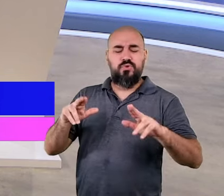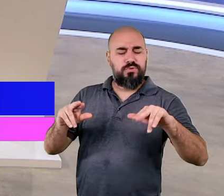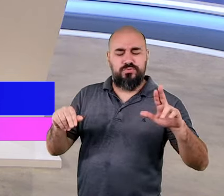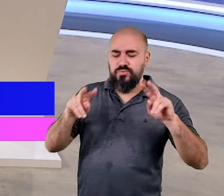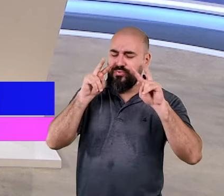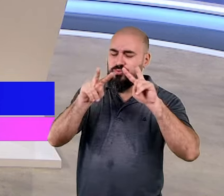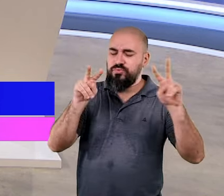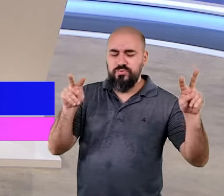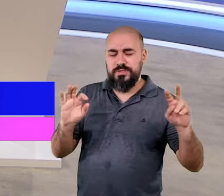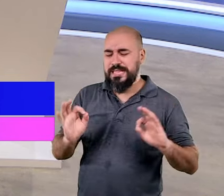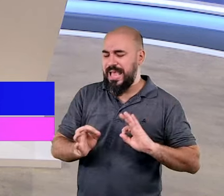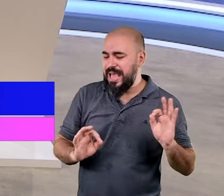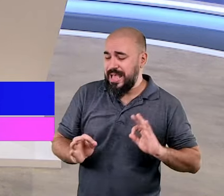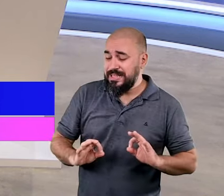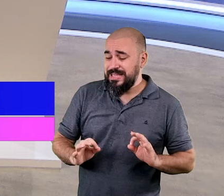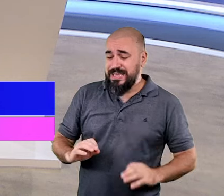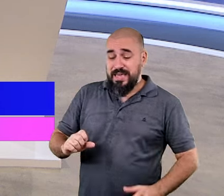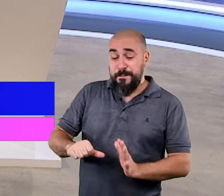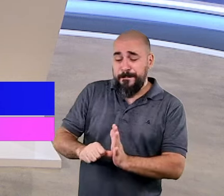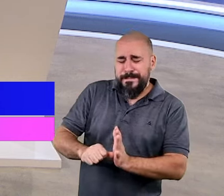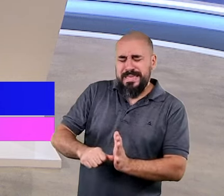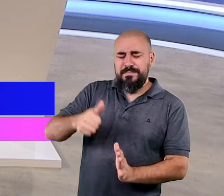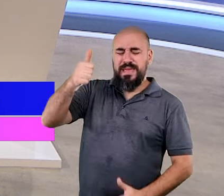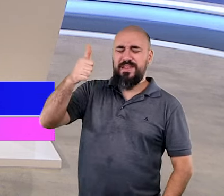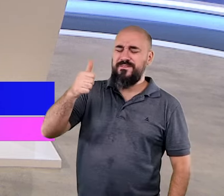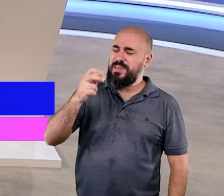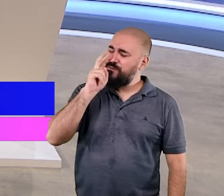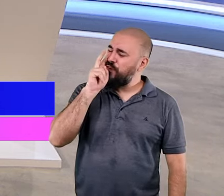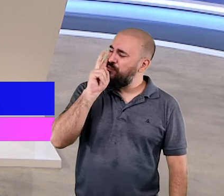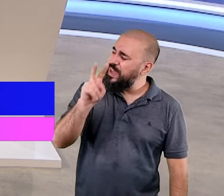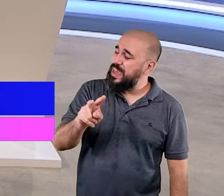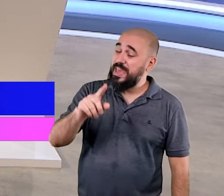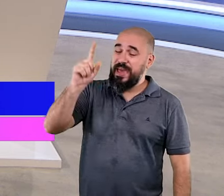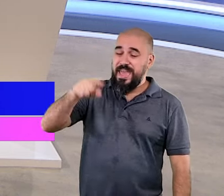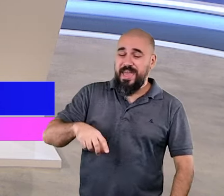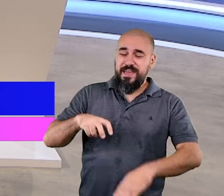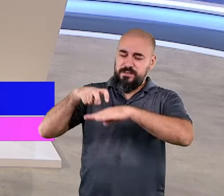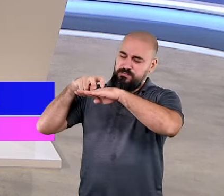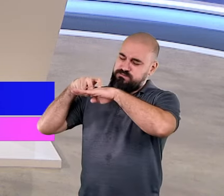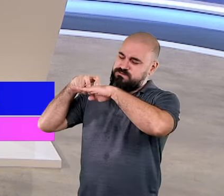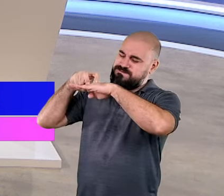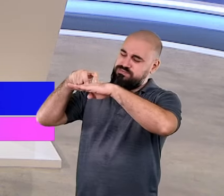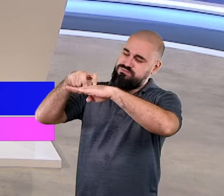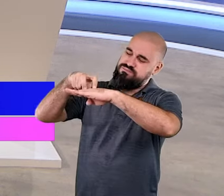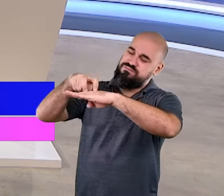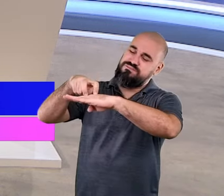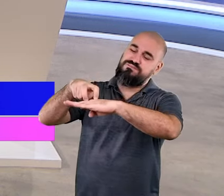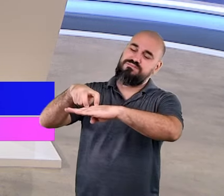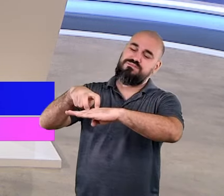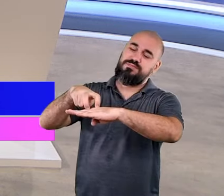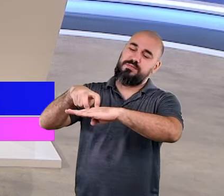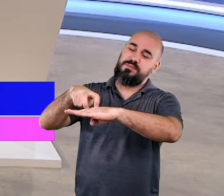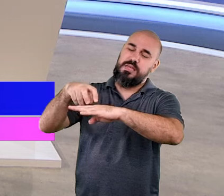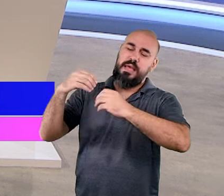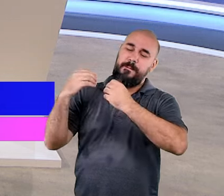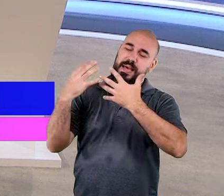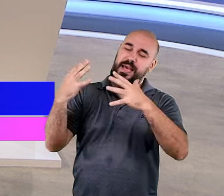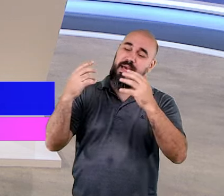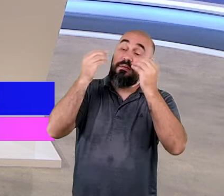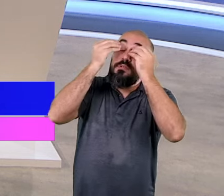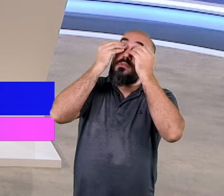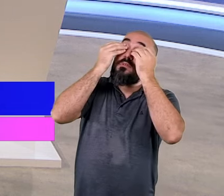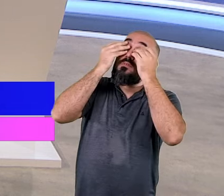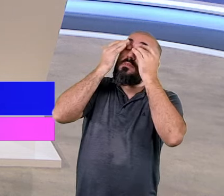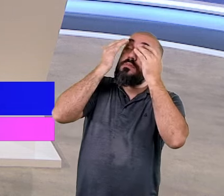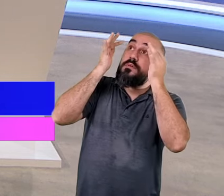enxergado, a primeira coisa que eu vou ver será a volta de Cristo Jesus. Os meus